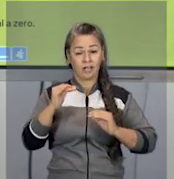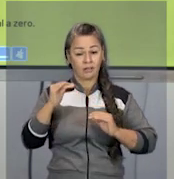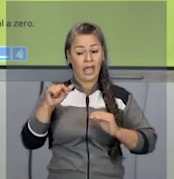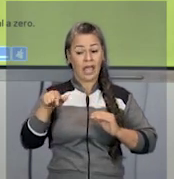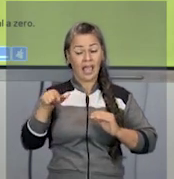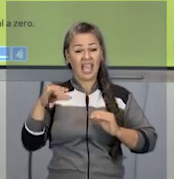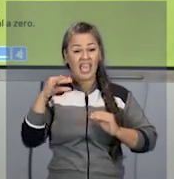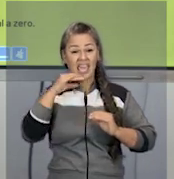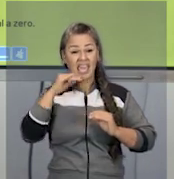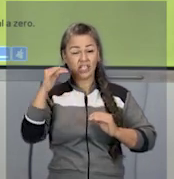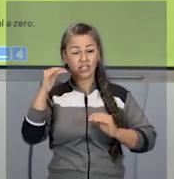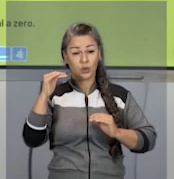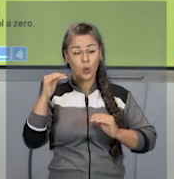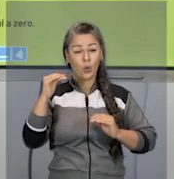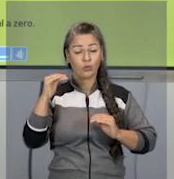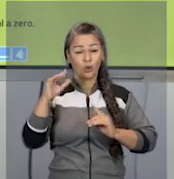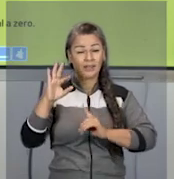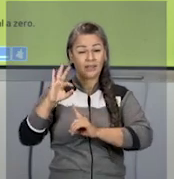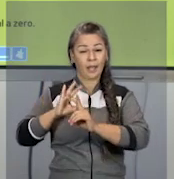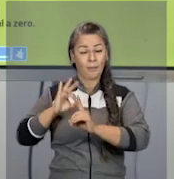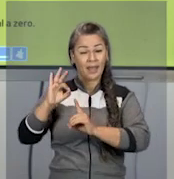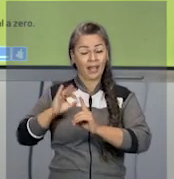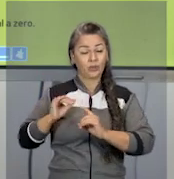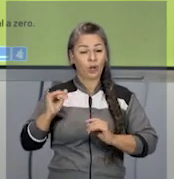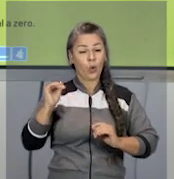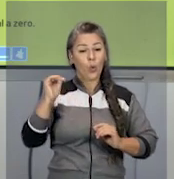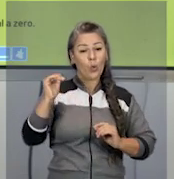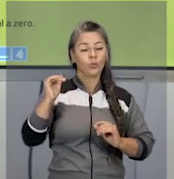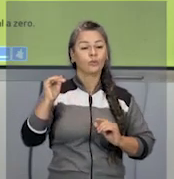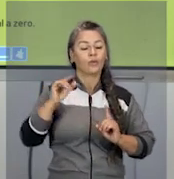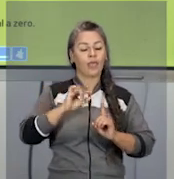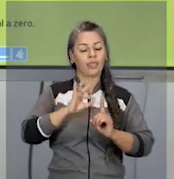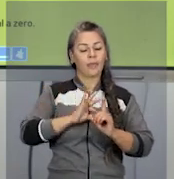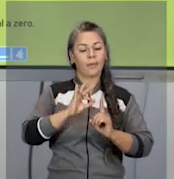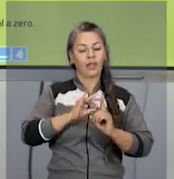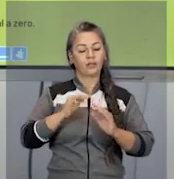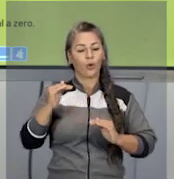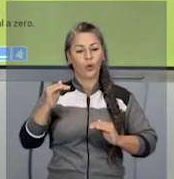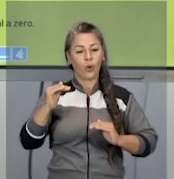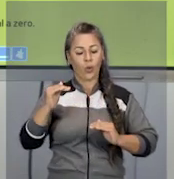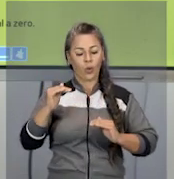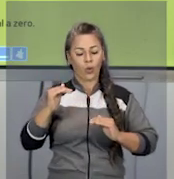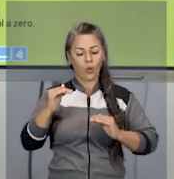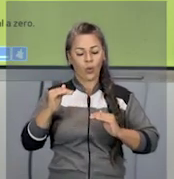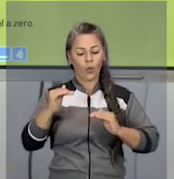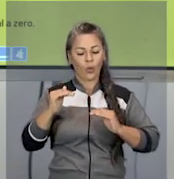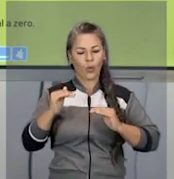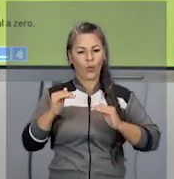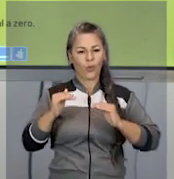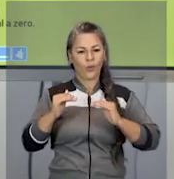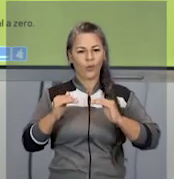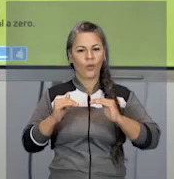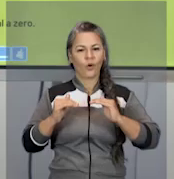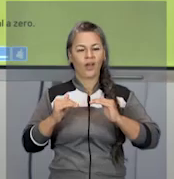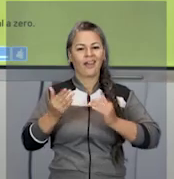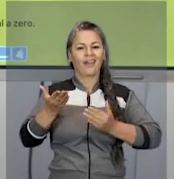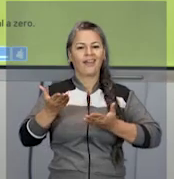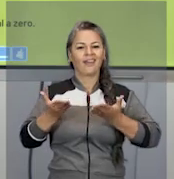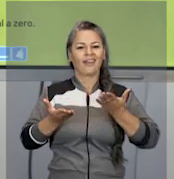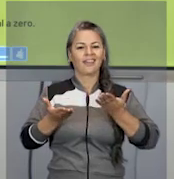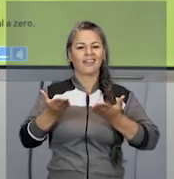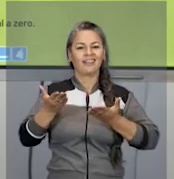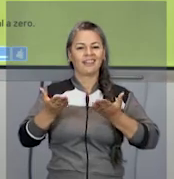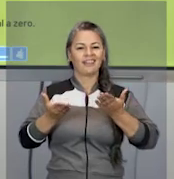quente esfria, o que está frio aquece até que eles entrem em equilíbrio térmico. Pronto, chegaram no